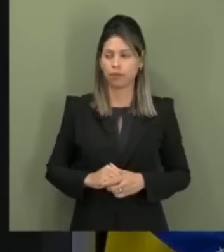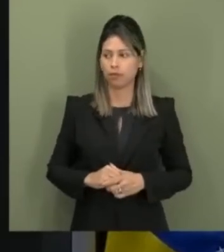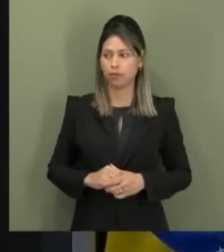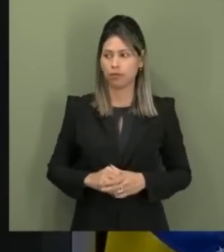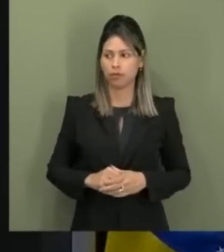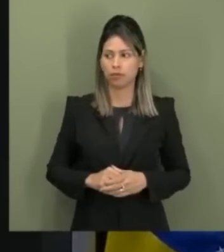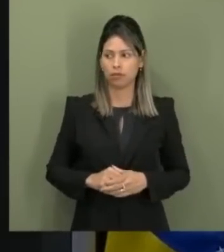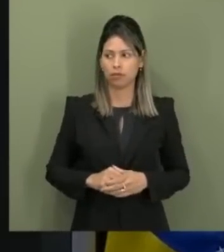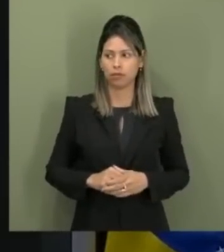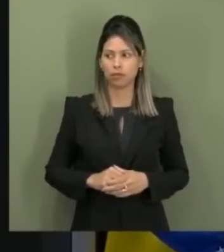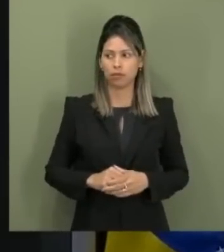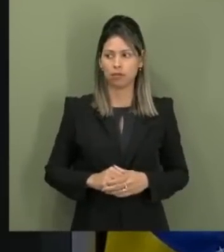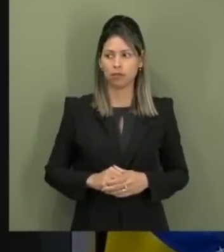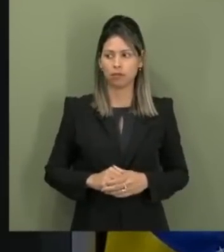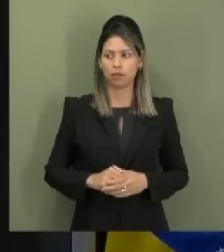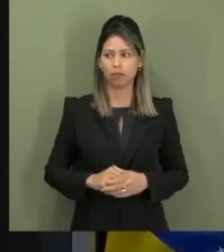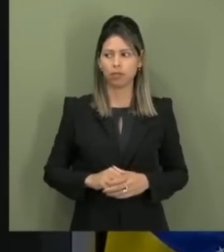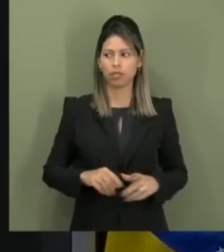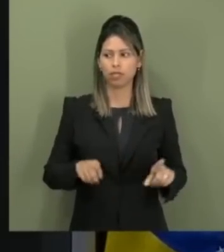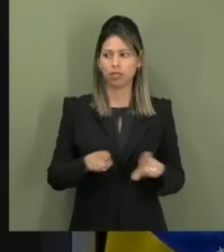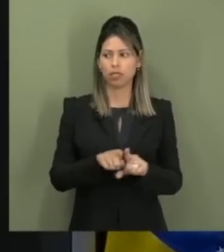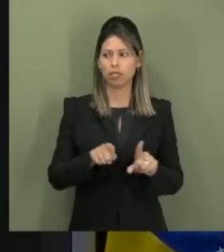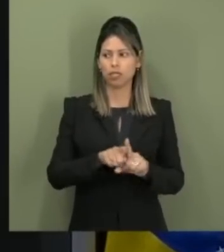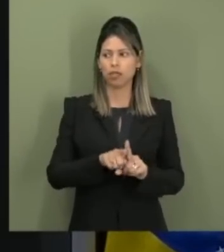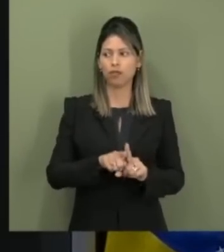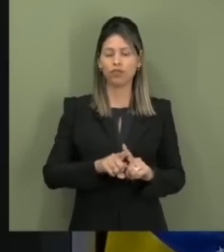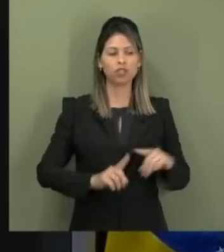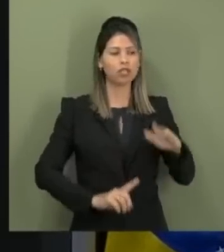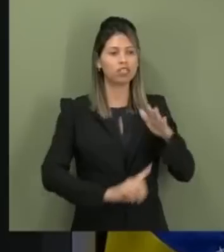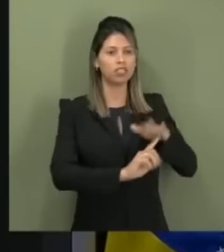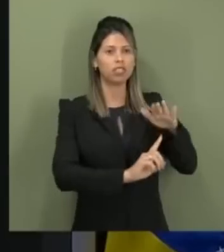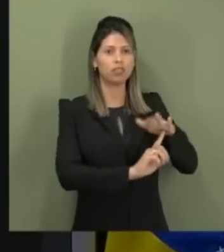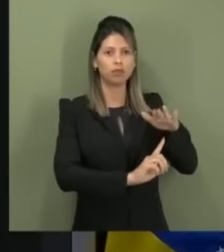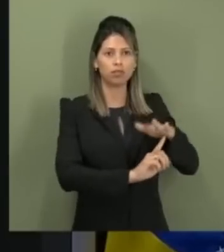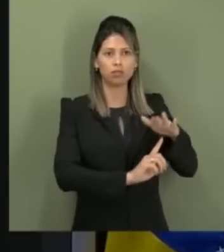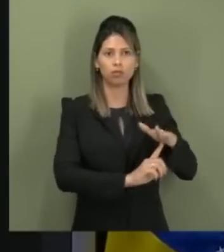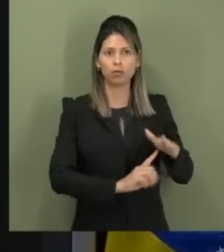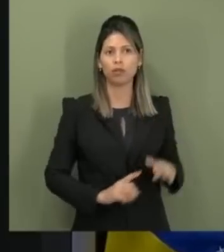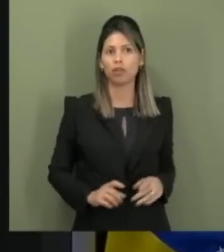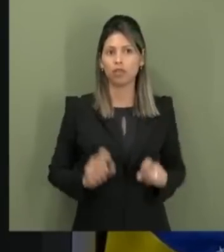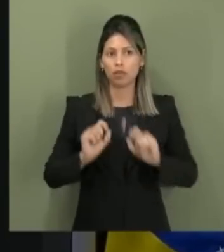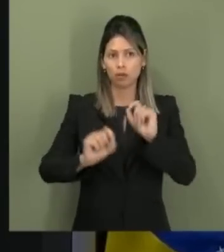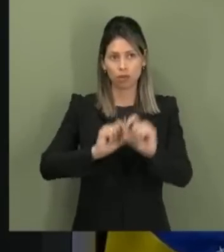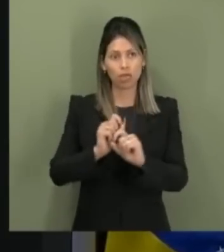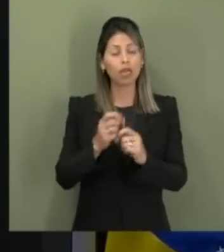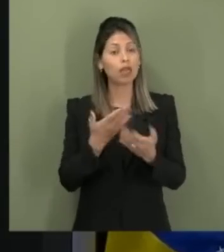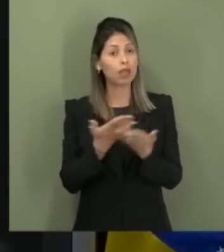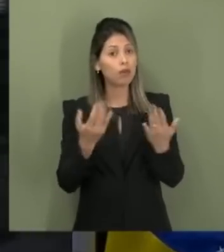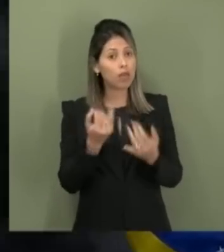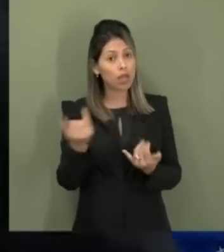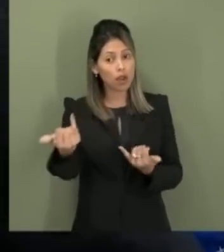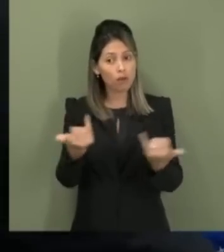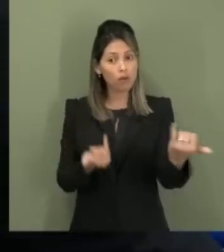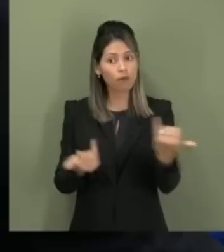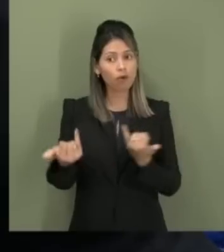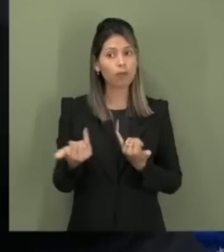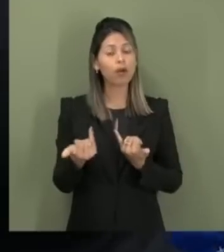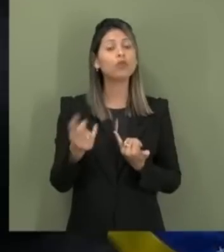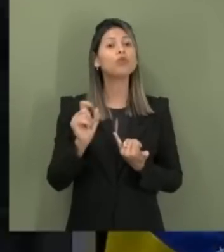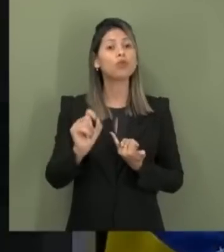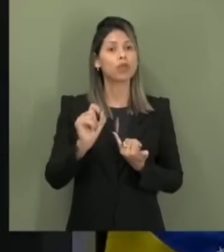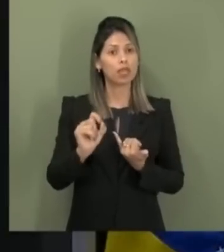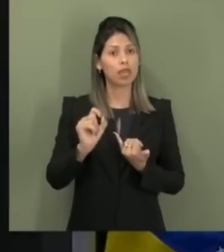agradecimento à Polícia Federal, que fez o trabalho de investigação, depois que foi informada dos fatos, e que efetuou hoje a